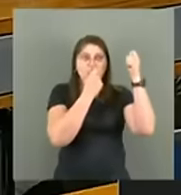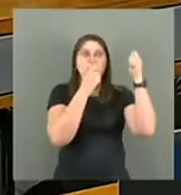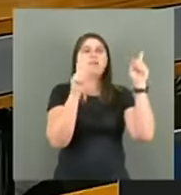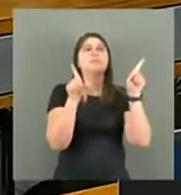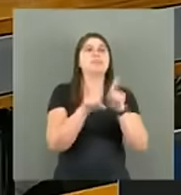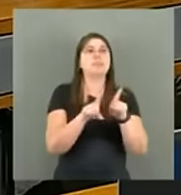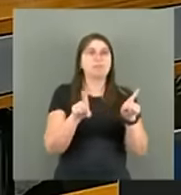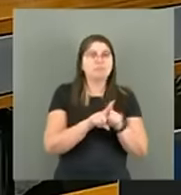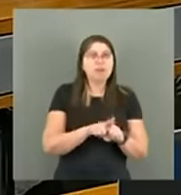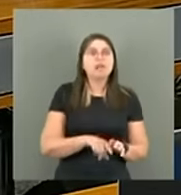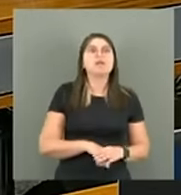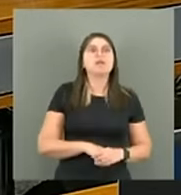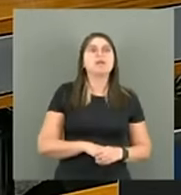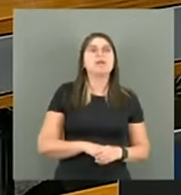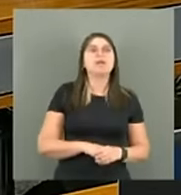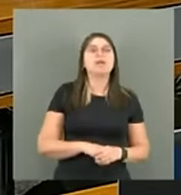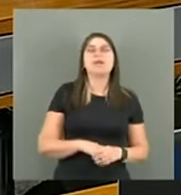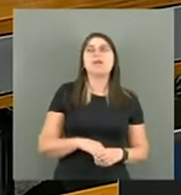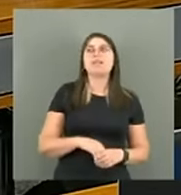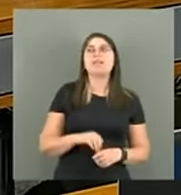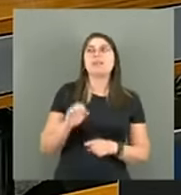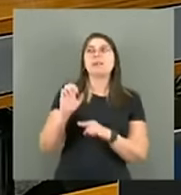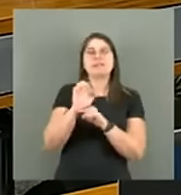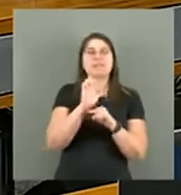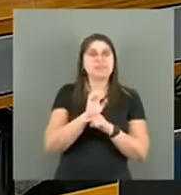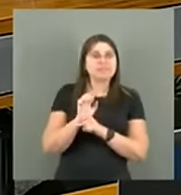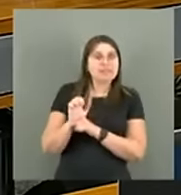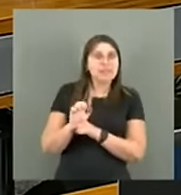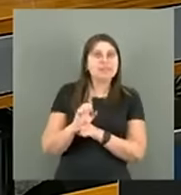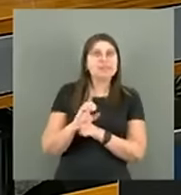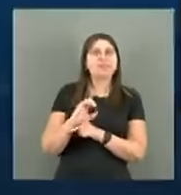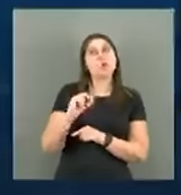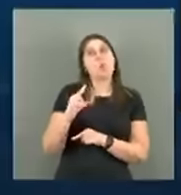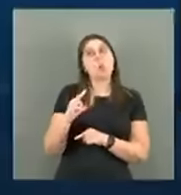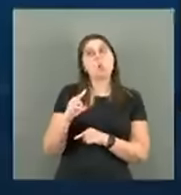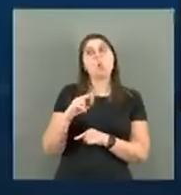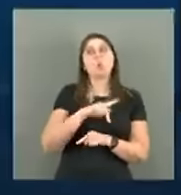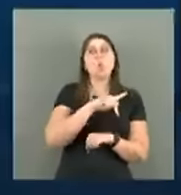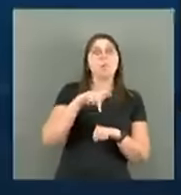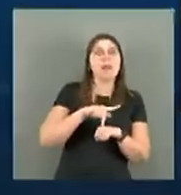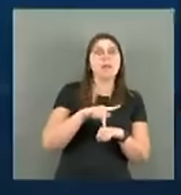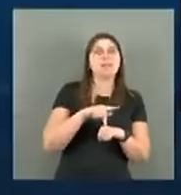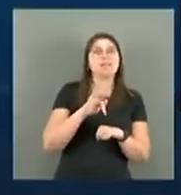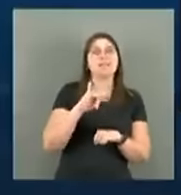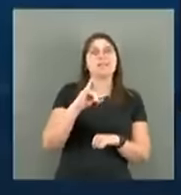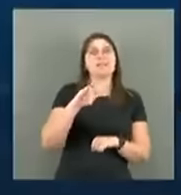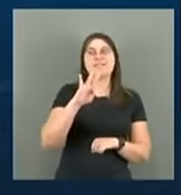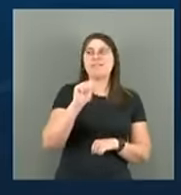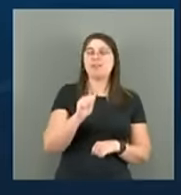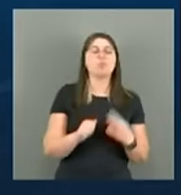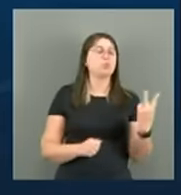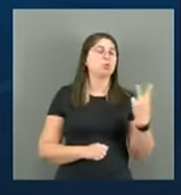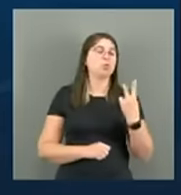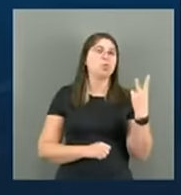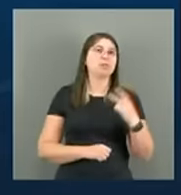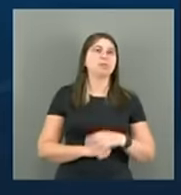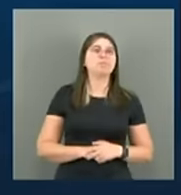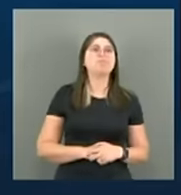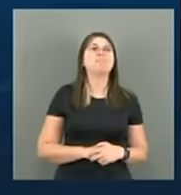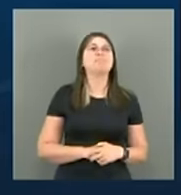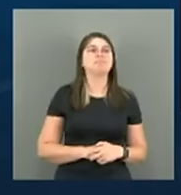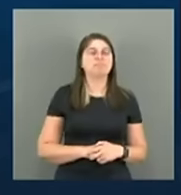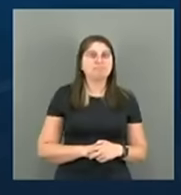Árbitros de federação ou árbitros confederação e FIFA? Os dois.